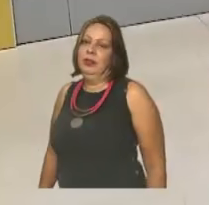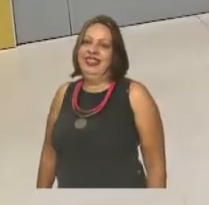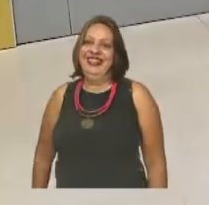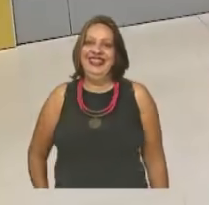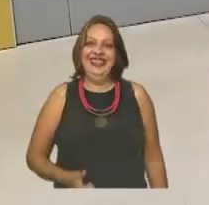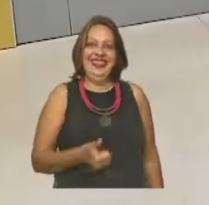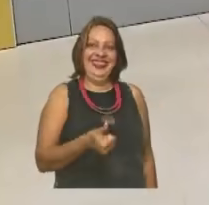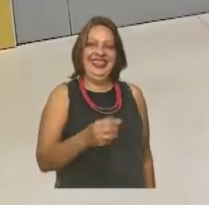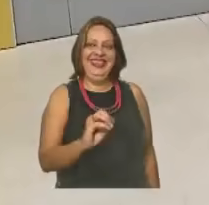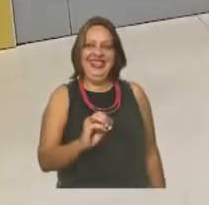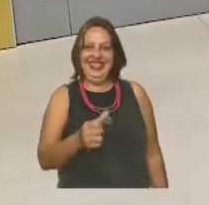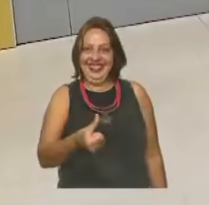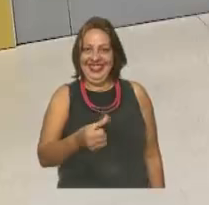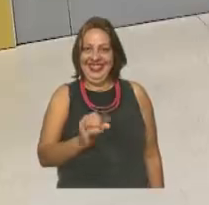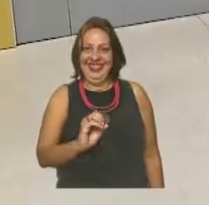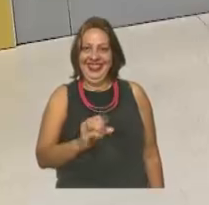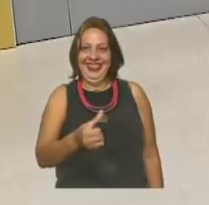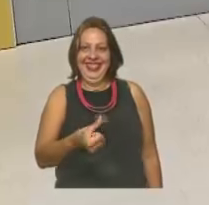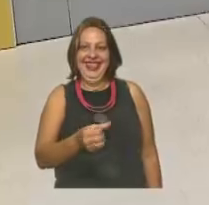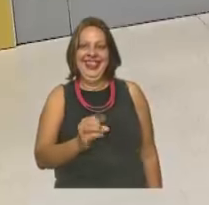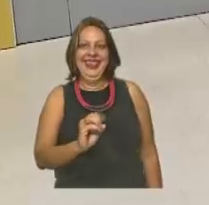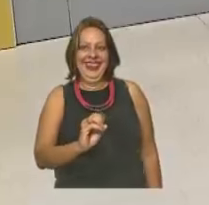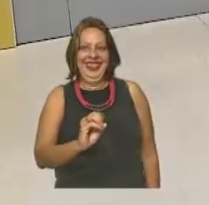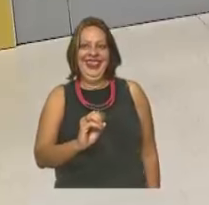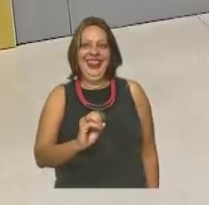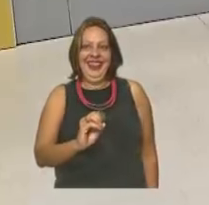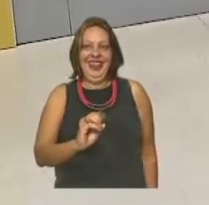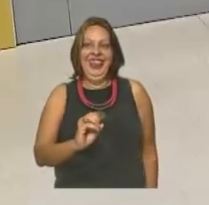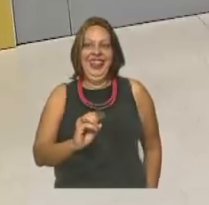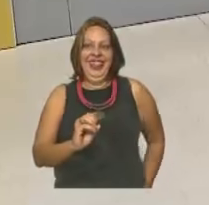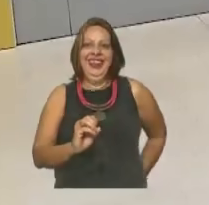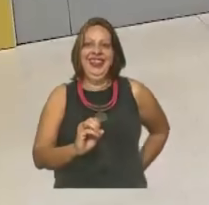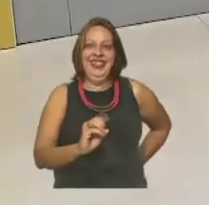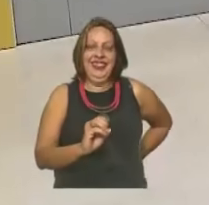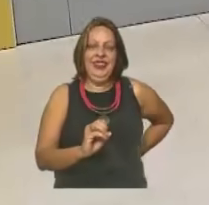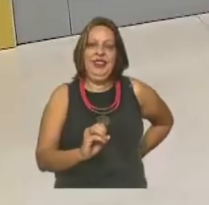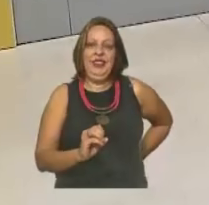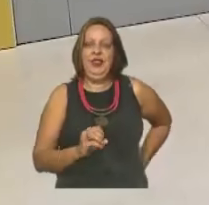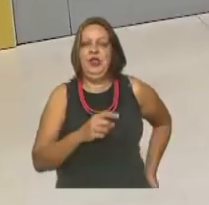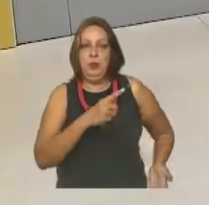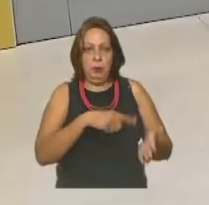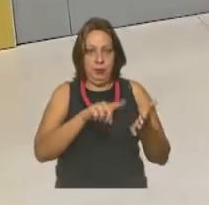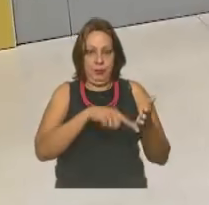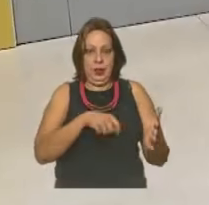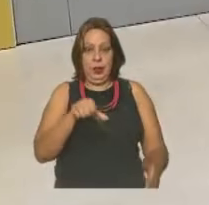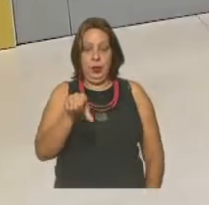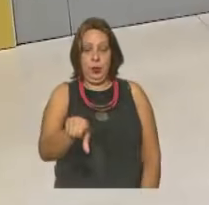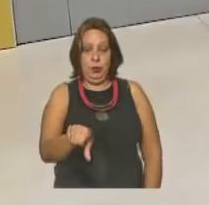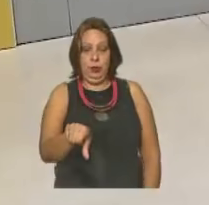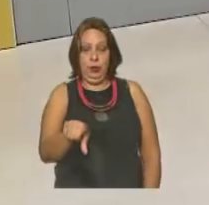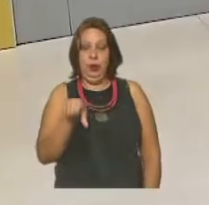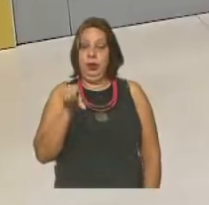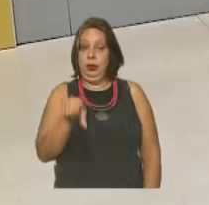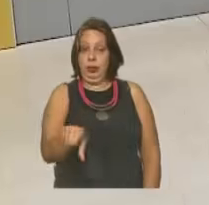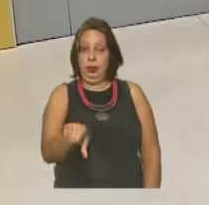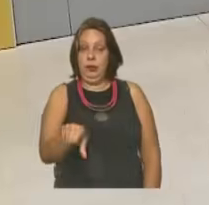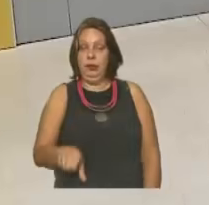39, 60. 60. 60 para marcar agora, número 9 também, número